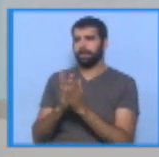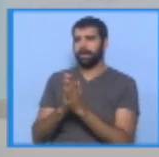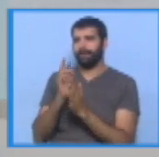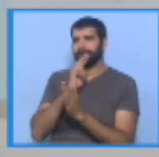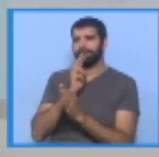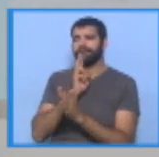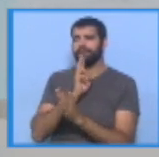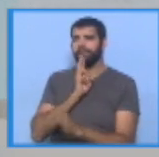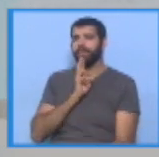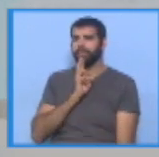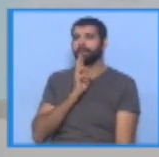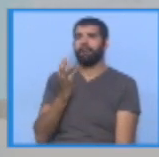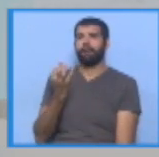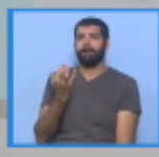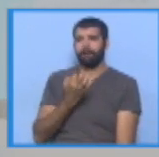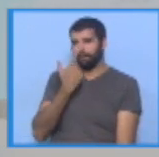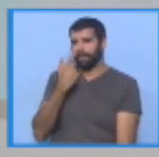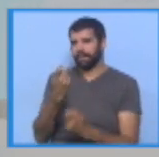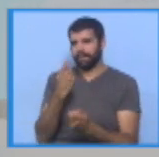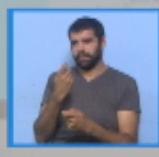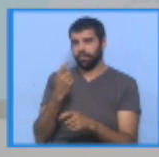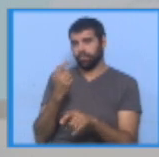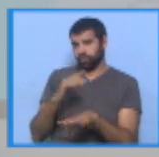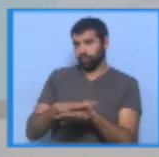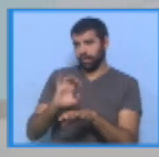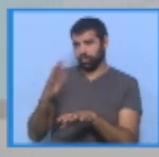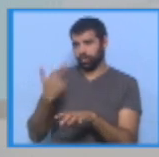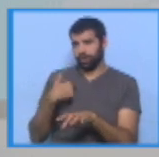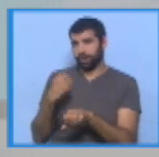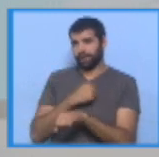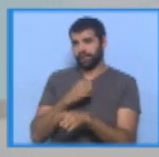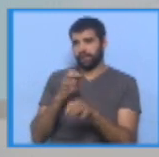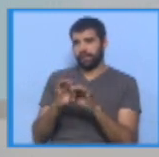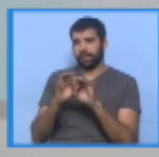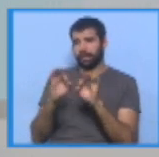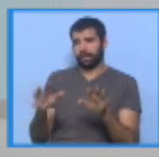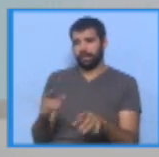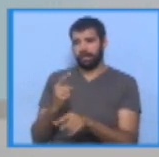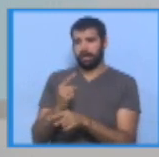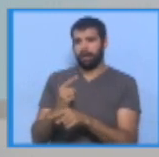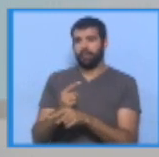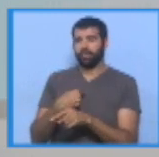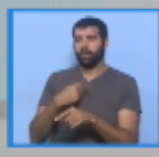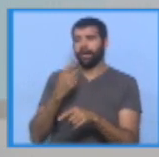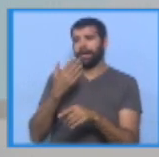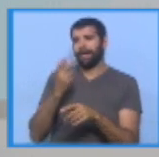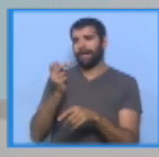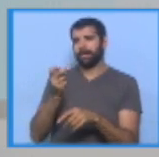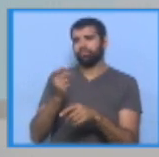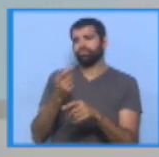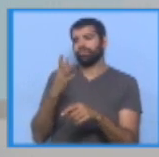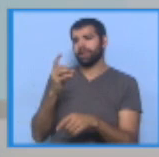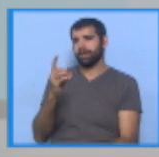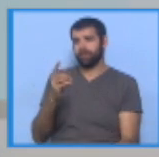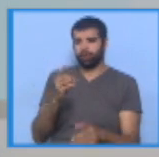porque foi executada na mesma casa, com 16 anos de diferença. A imagem de Nossa Senhora